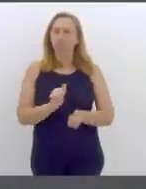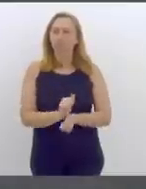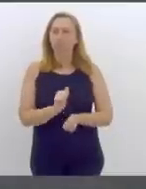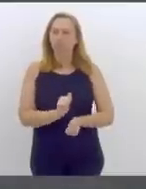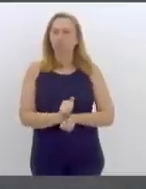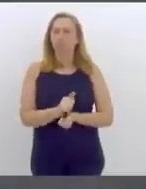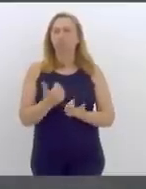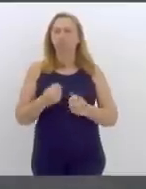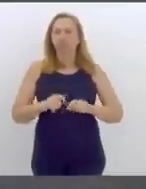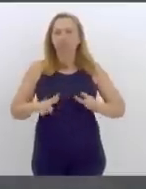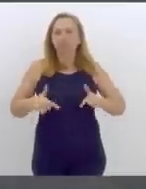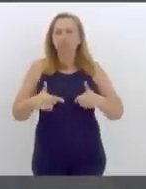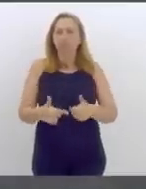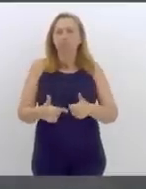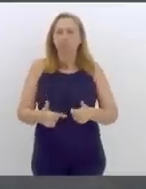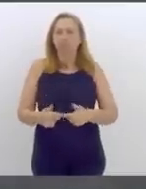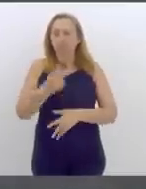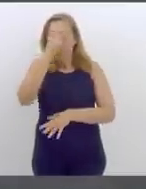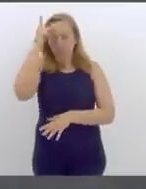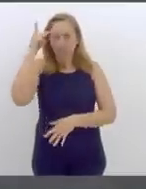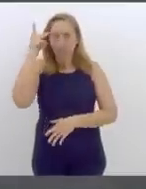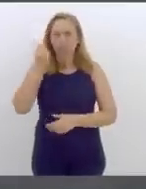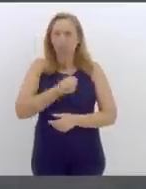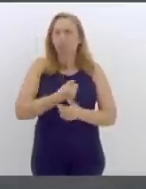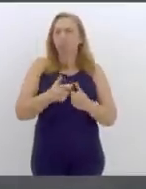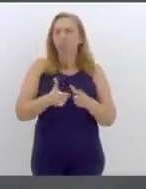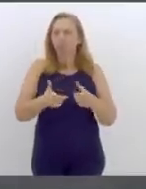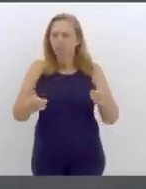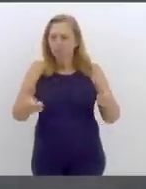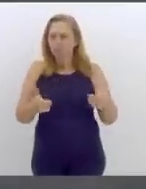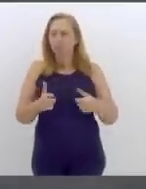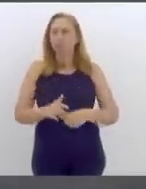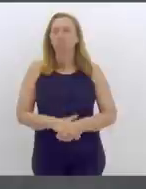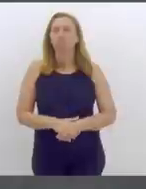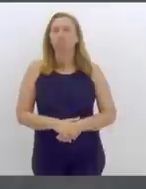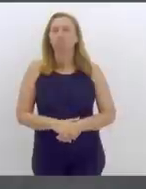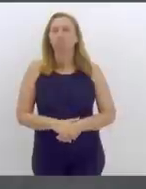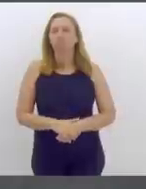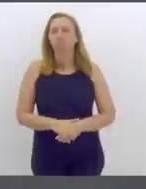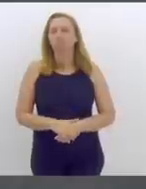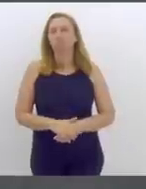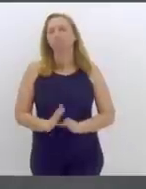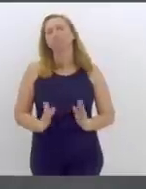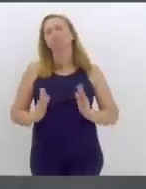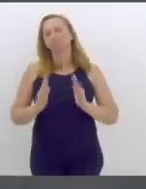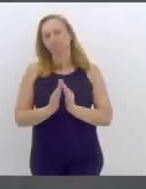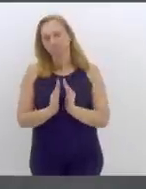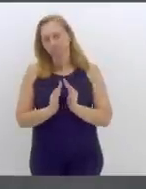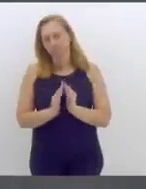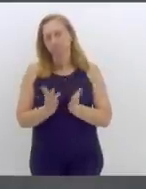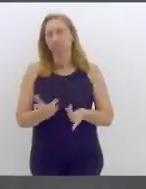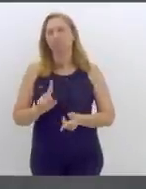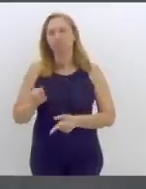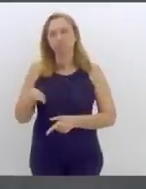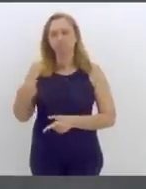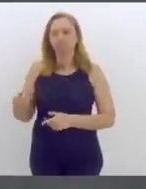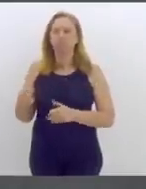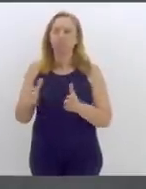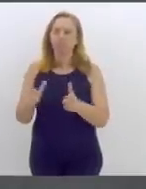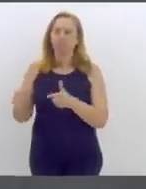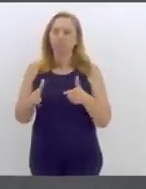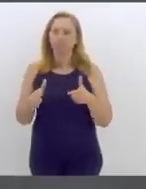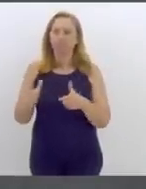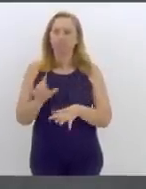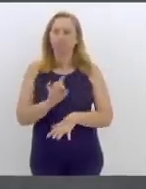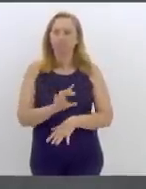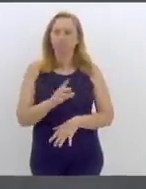nem por pessoas que tem um grande demandas por grupos que tem um grande demandas nem por essa casa nem por outras entidades mas